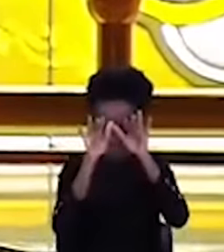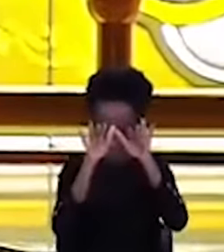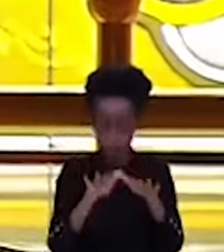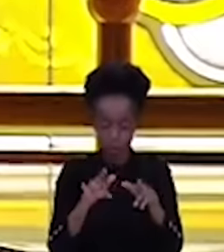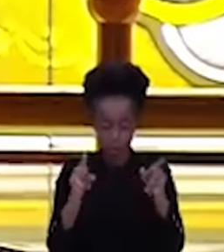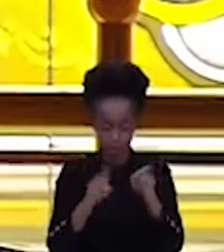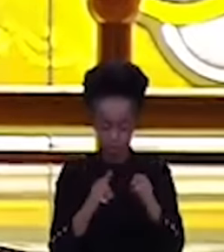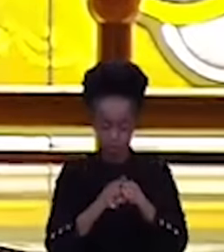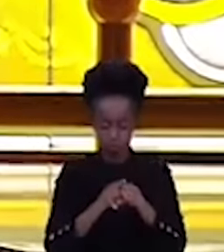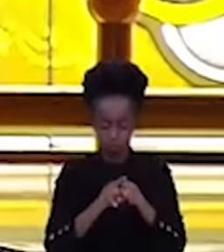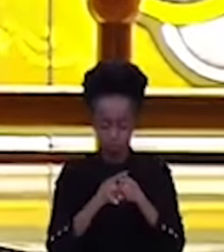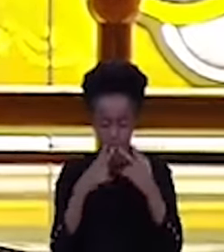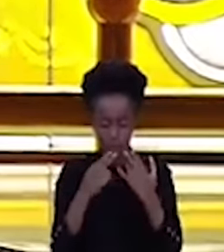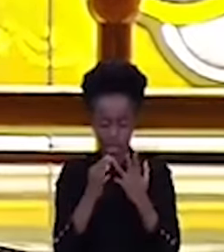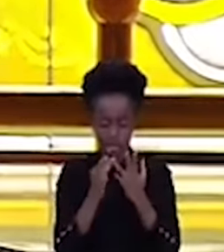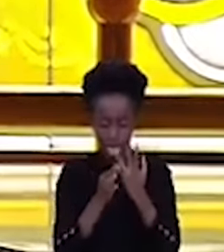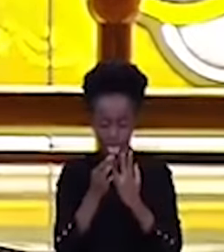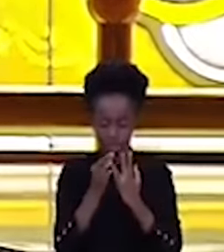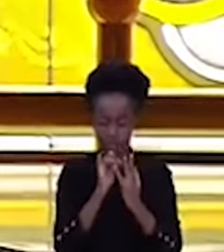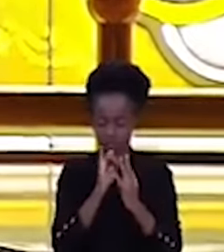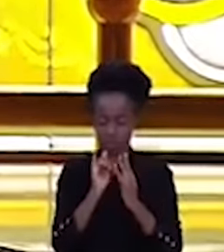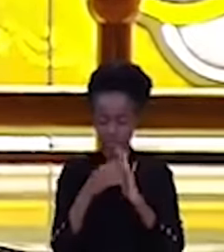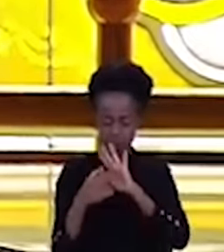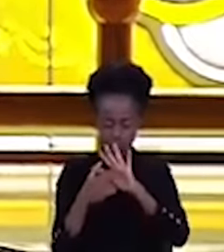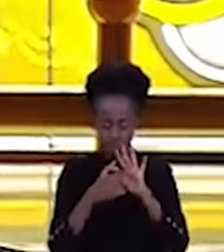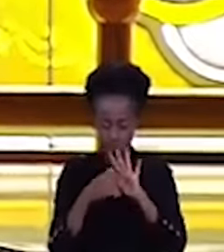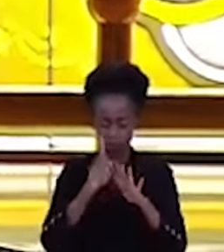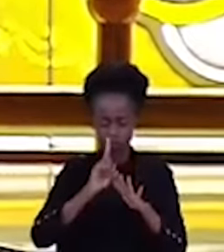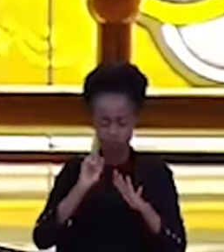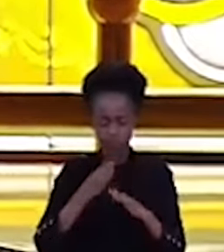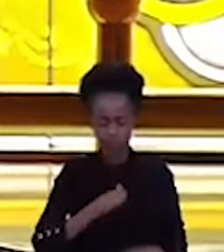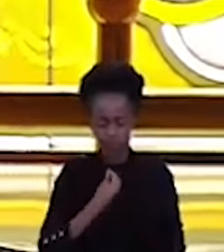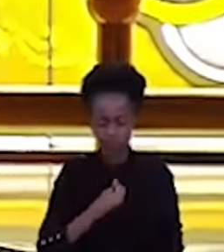como símbolo da nossa aliança com o Deus vivo,